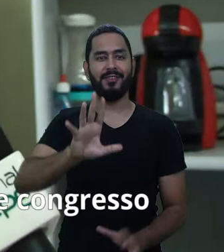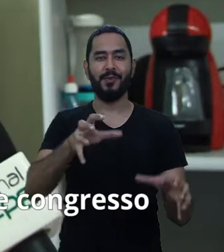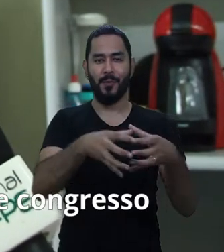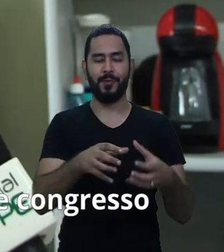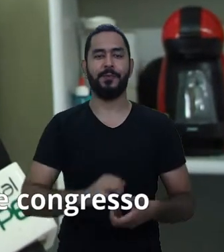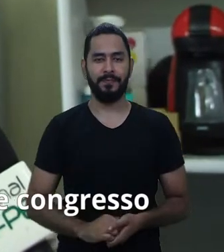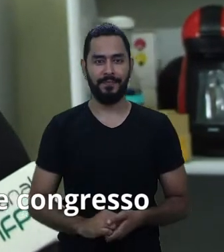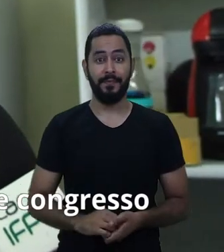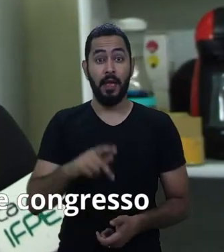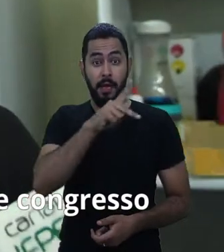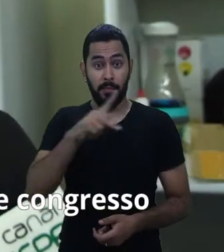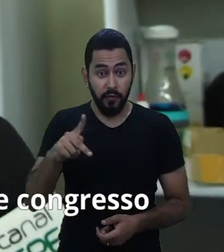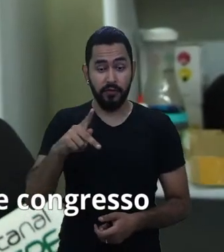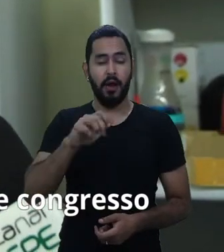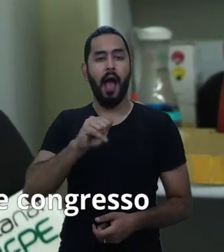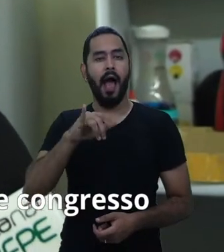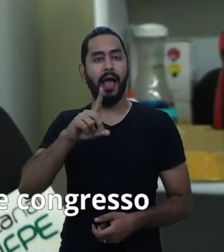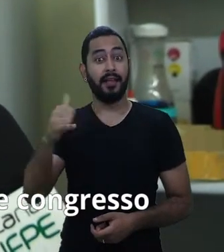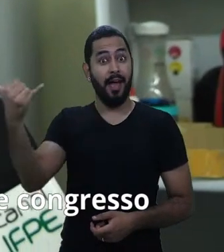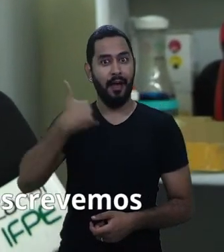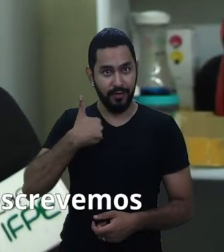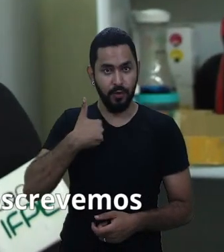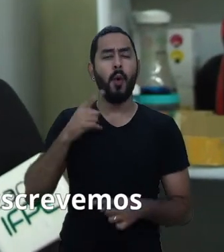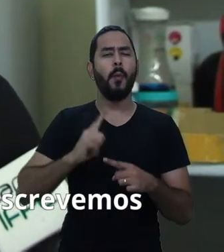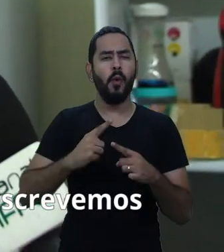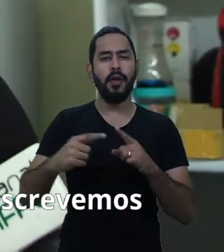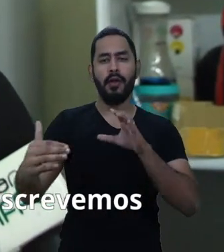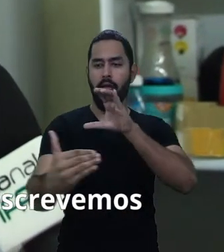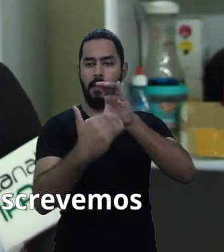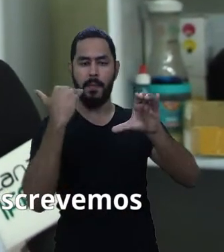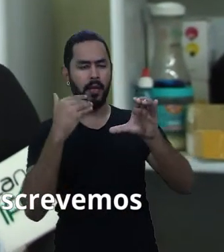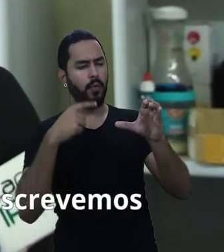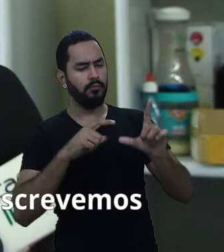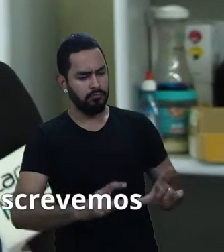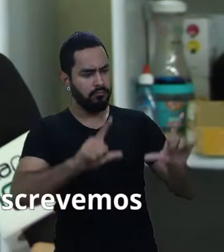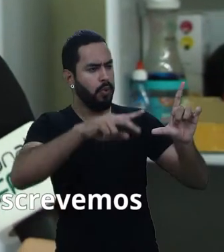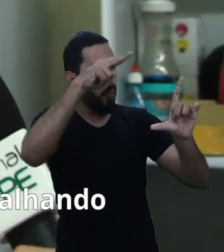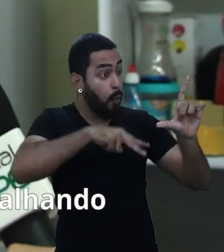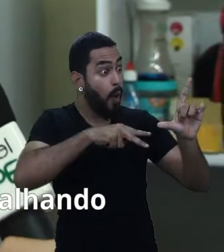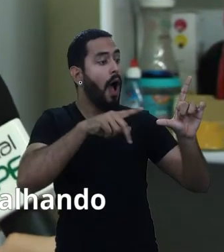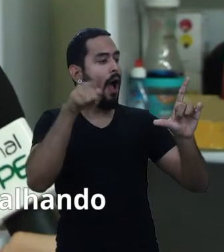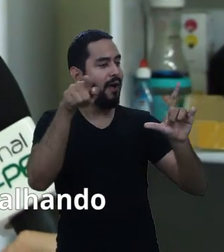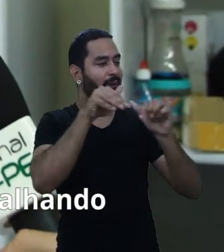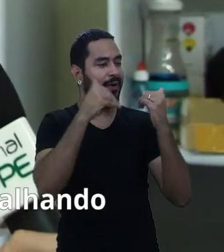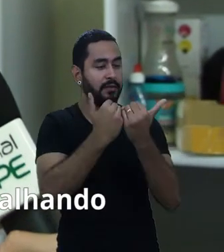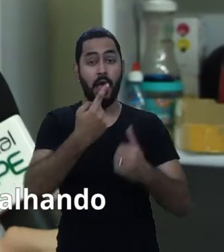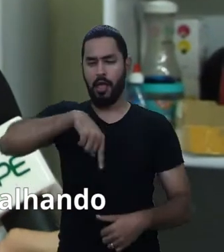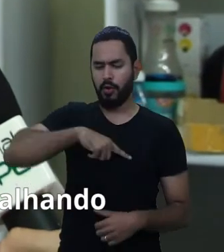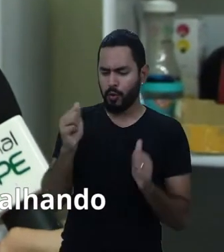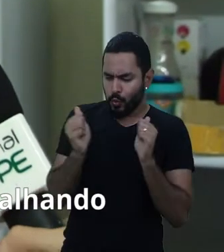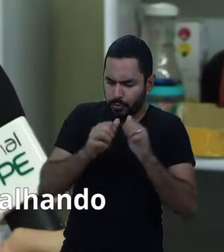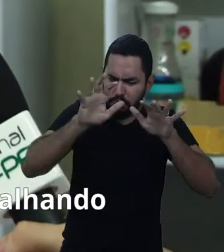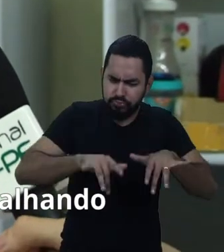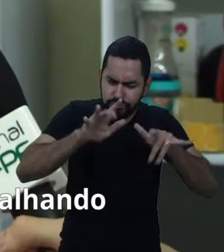Foi a professora Aida que ela chegou com a proposta, né, desse congresso, ela recebeu um e-mail notificando. Então, escrevemos um artigo